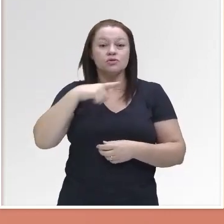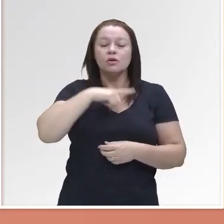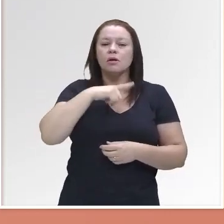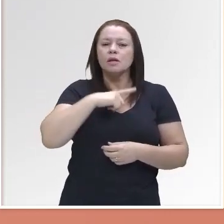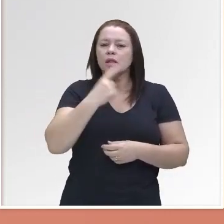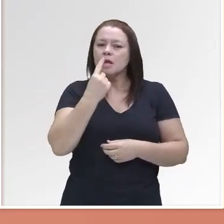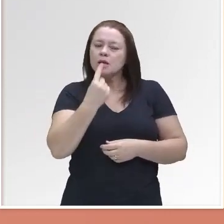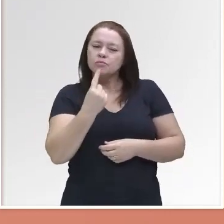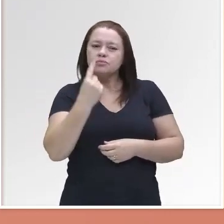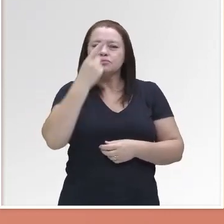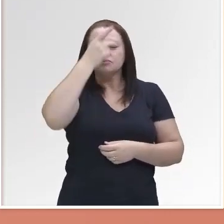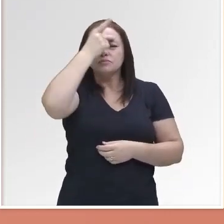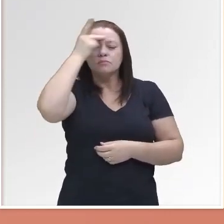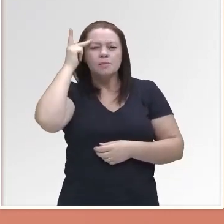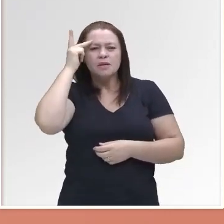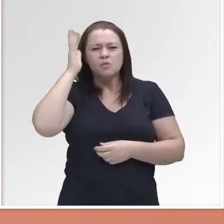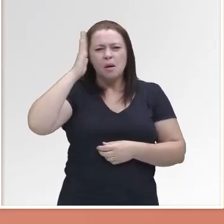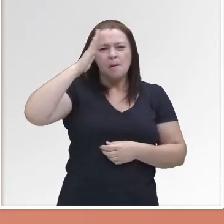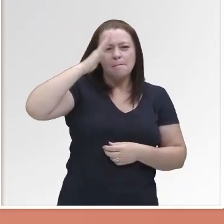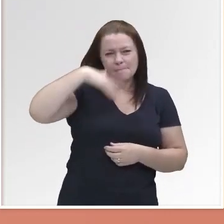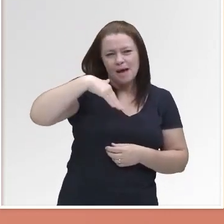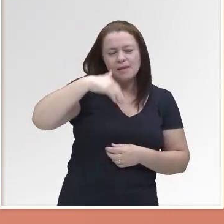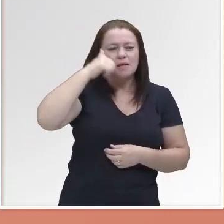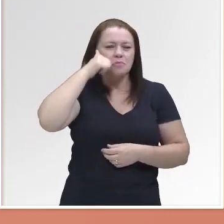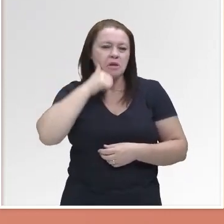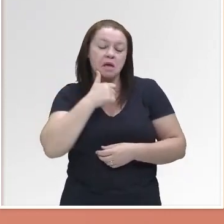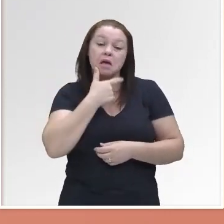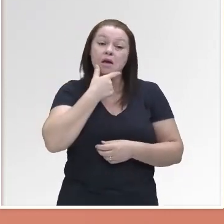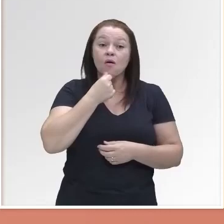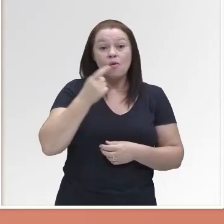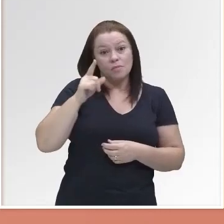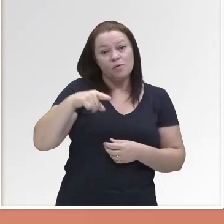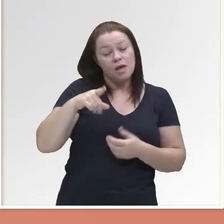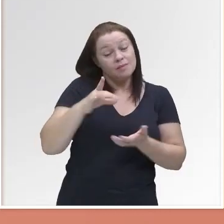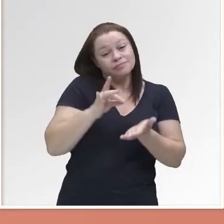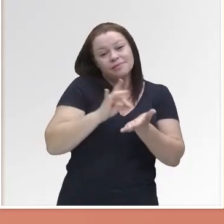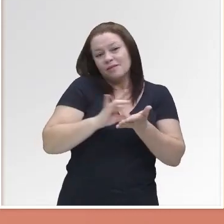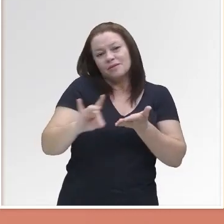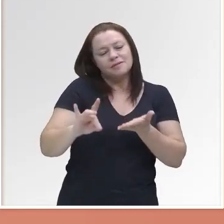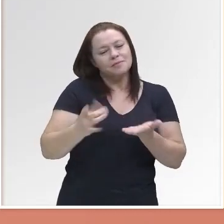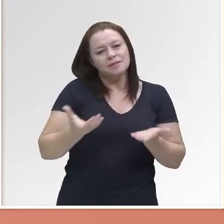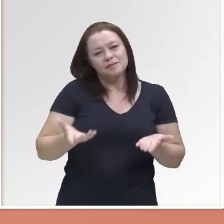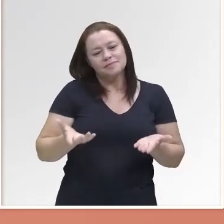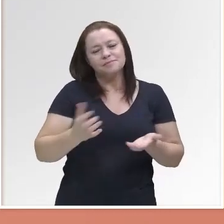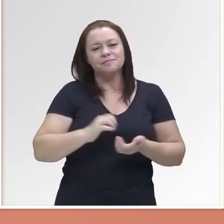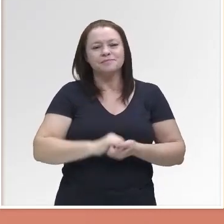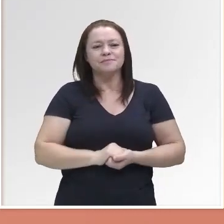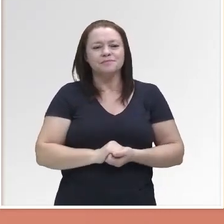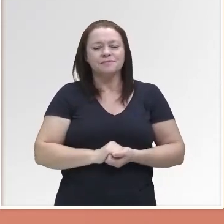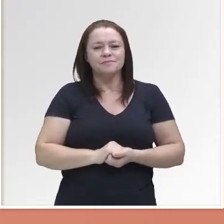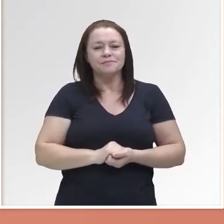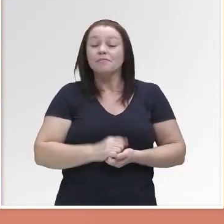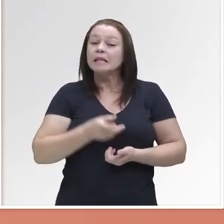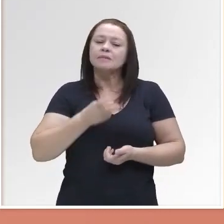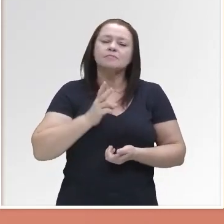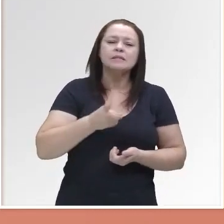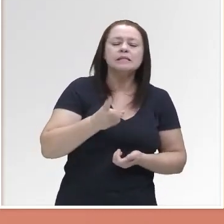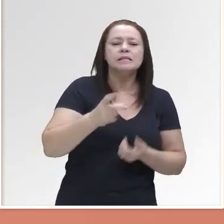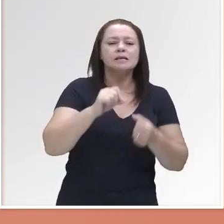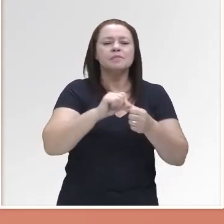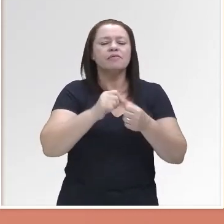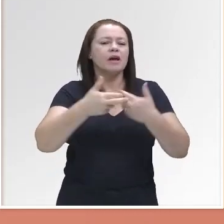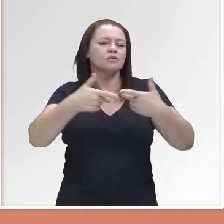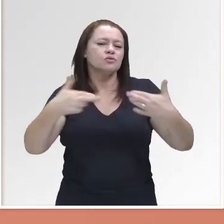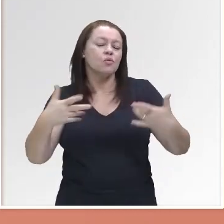uma vilã, não é verdade? É o inimigo que sempre vai fazer algo de ruim naquela